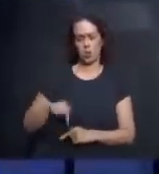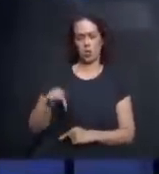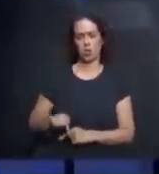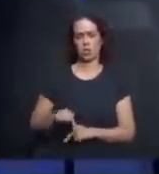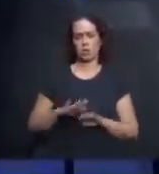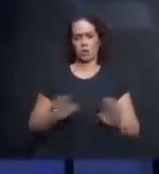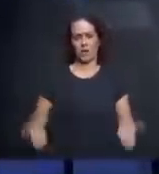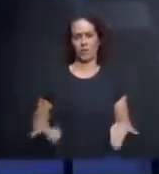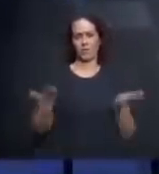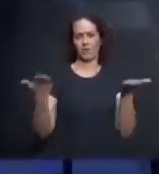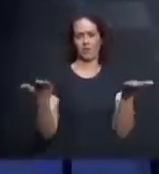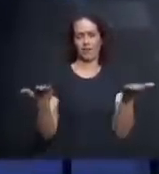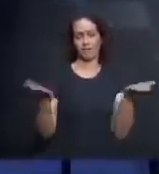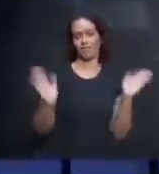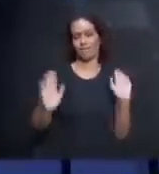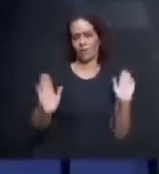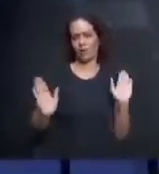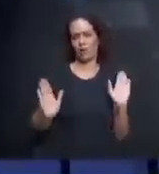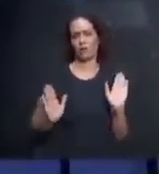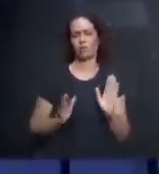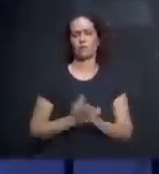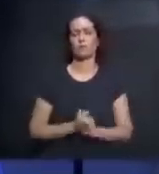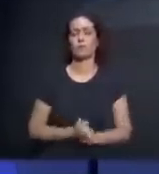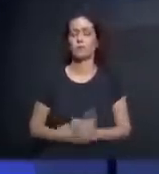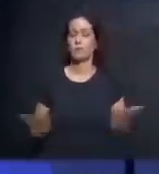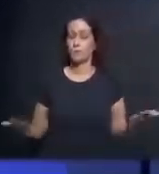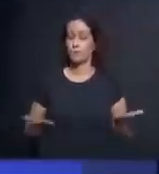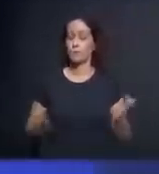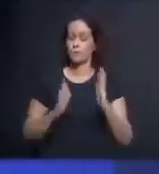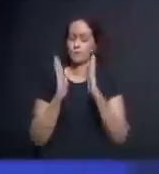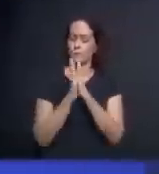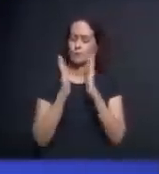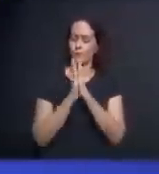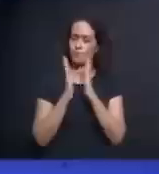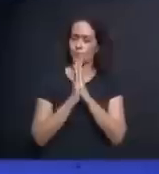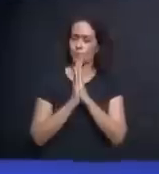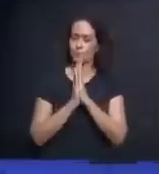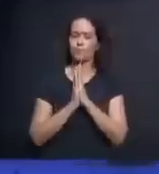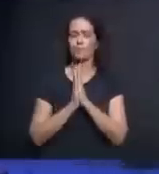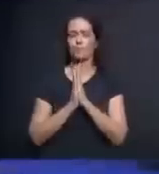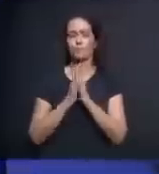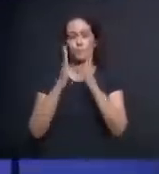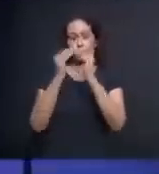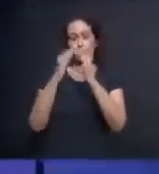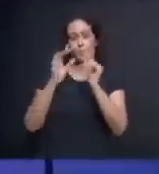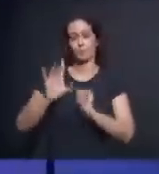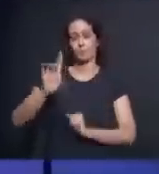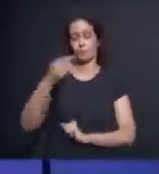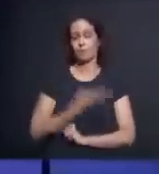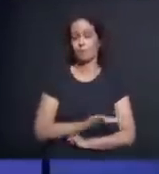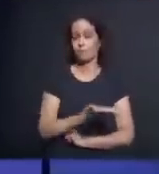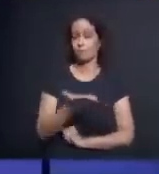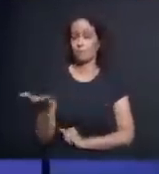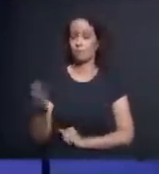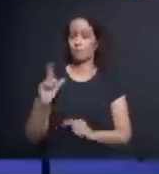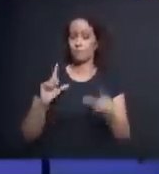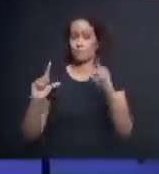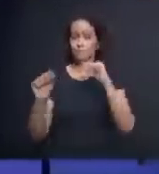valendo. Então o que, que eu quero agora? Orar por você. Pedir a Deus que você seja uma pessoa que saia